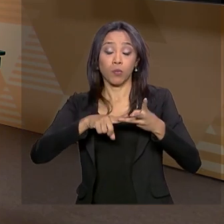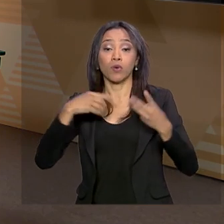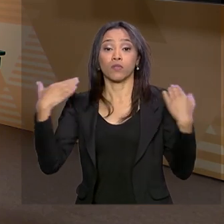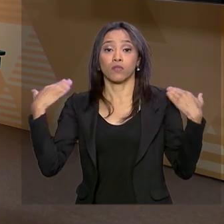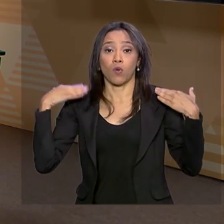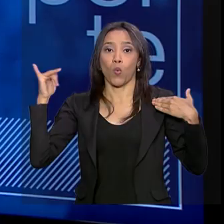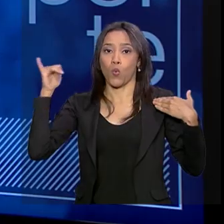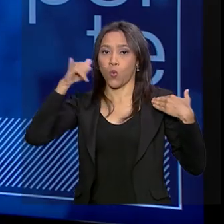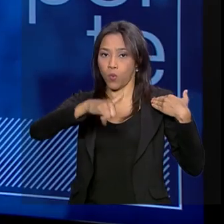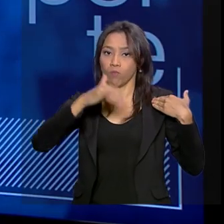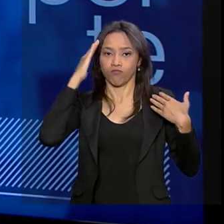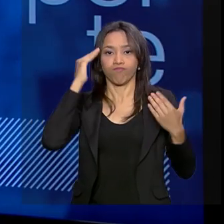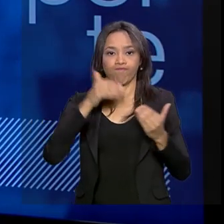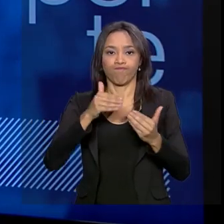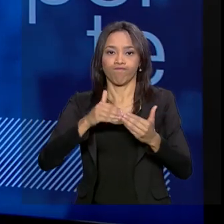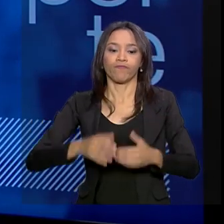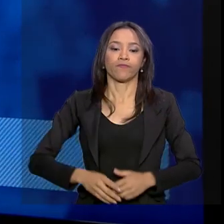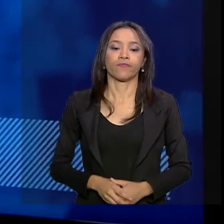também aderiu.